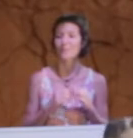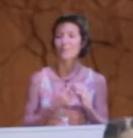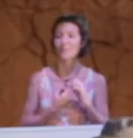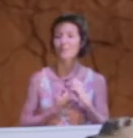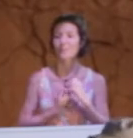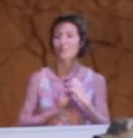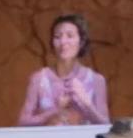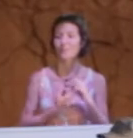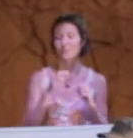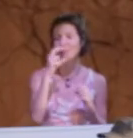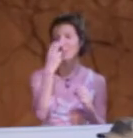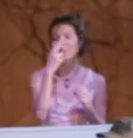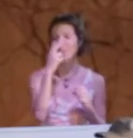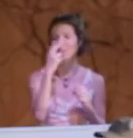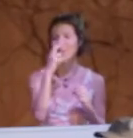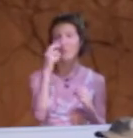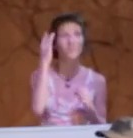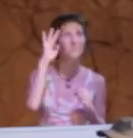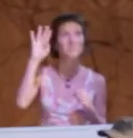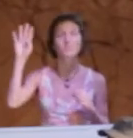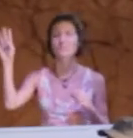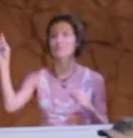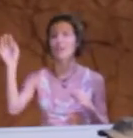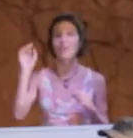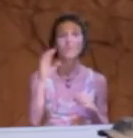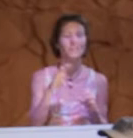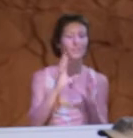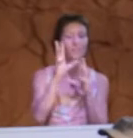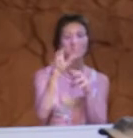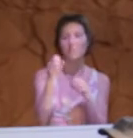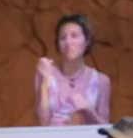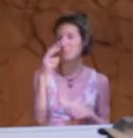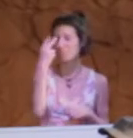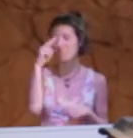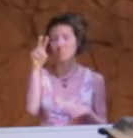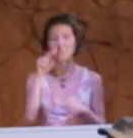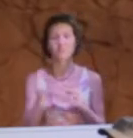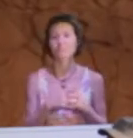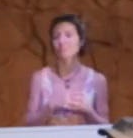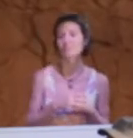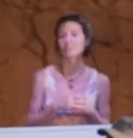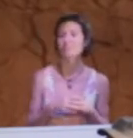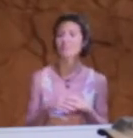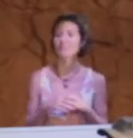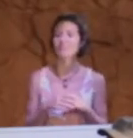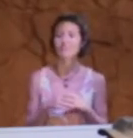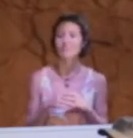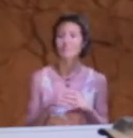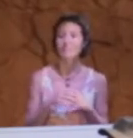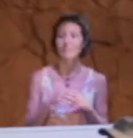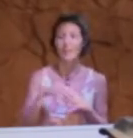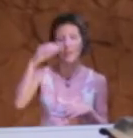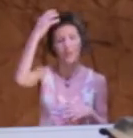o porco intestino na dança com a onça, até que no momento o amigo macaco desceu do pau, parou de cantar e falou, acaba com a